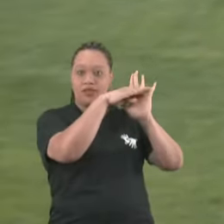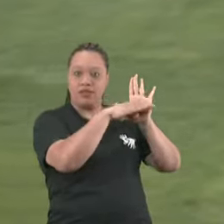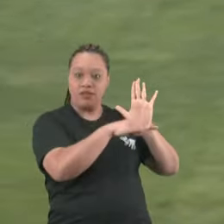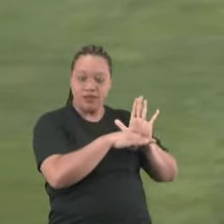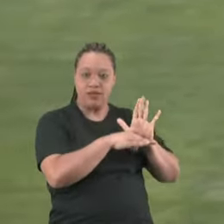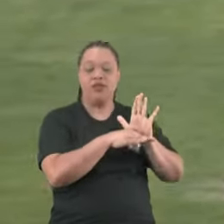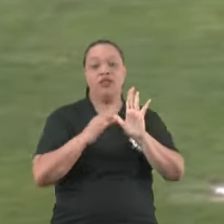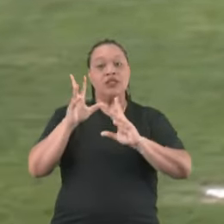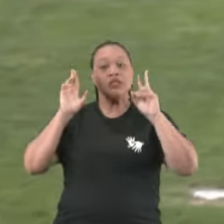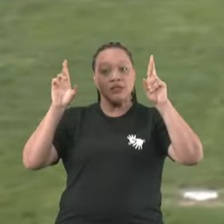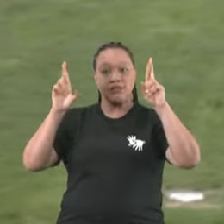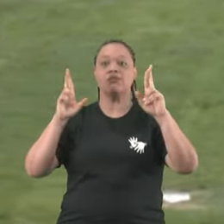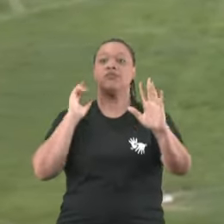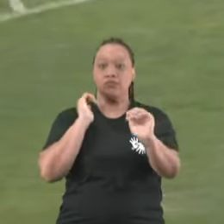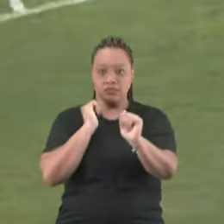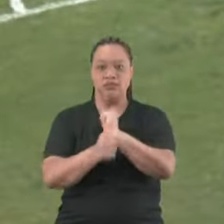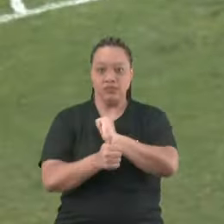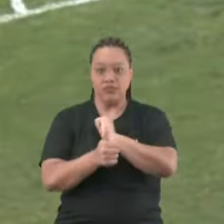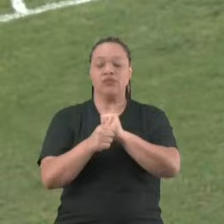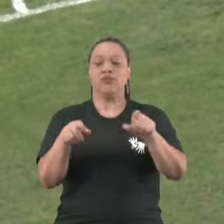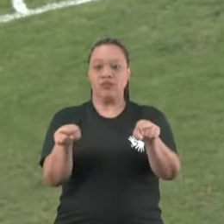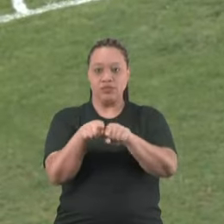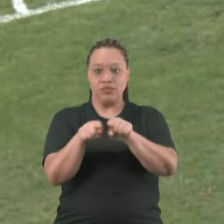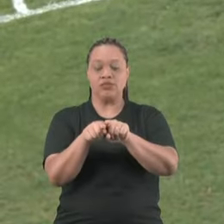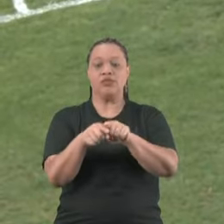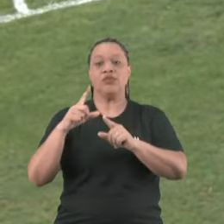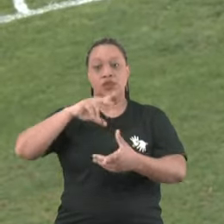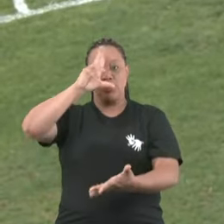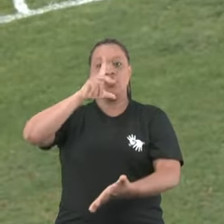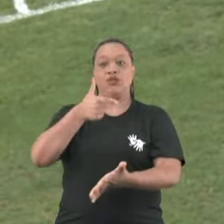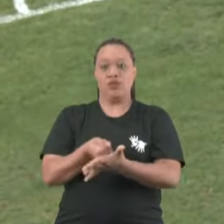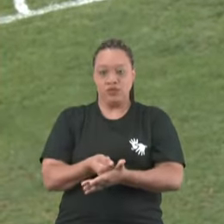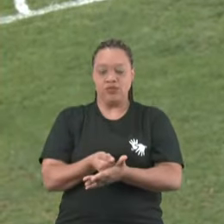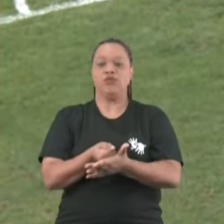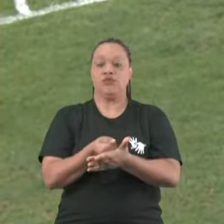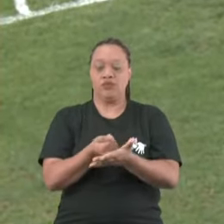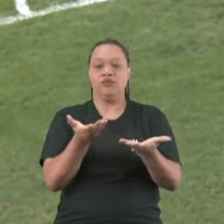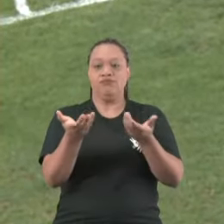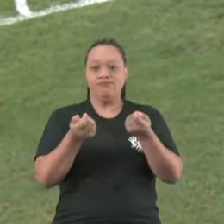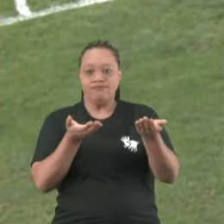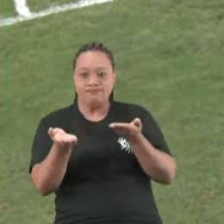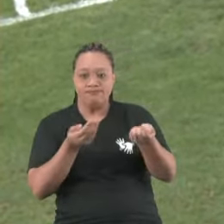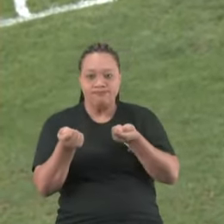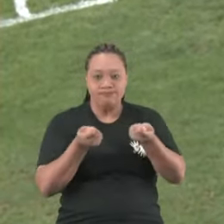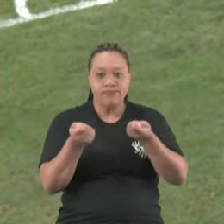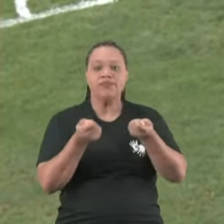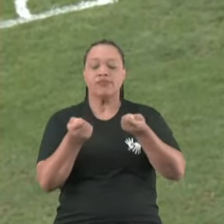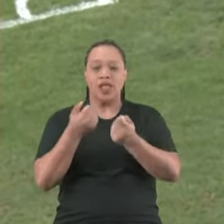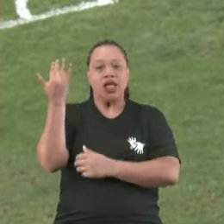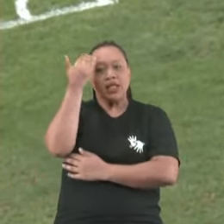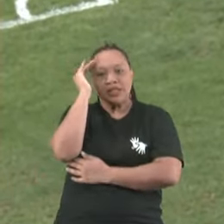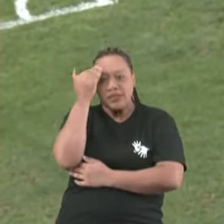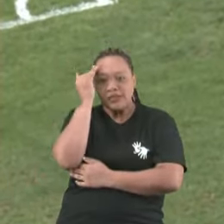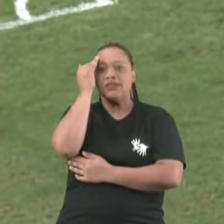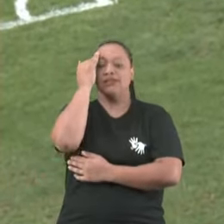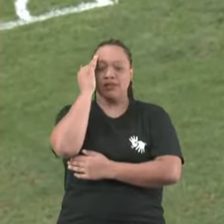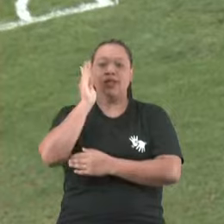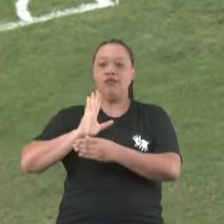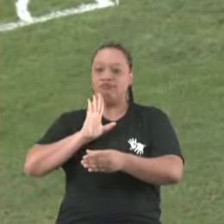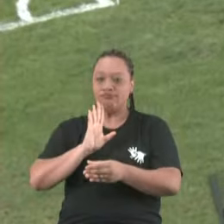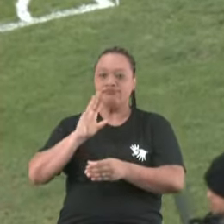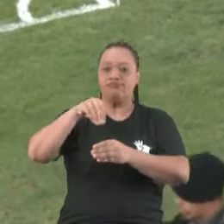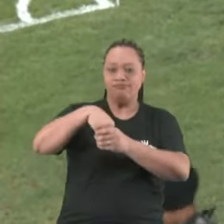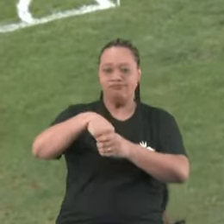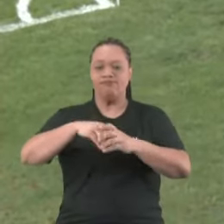Espero um jogo equilibrado, a decisão equilibrada, mesmo entendendo que dentro dos